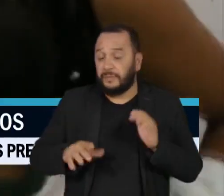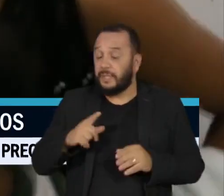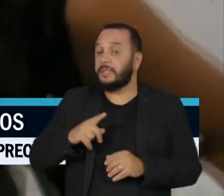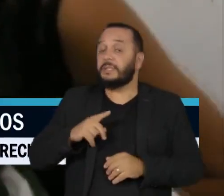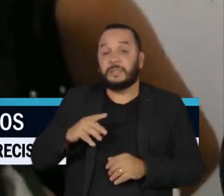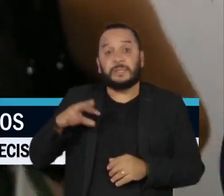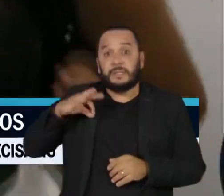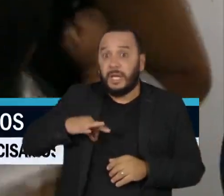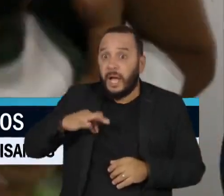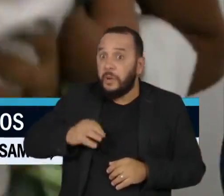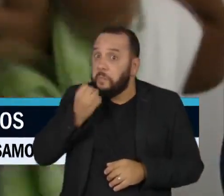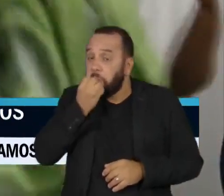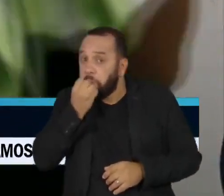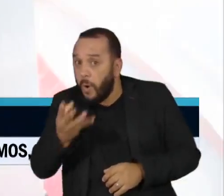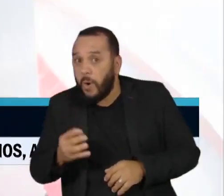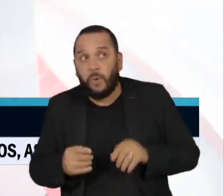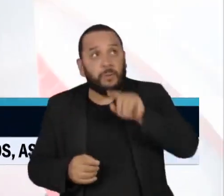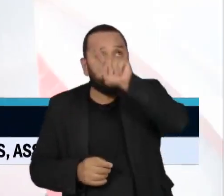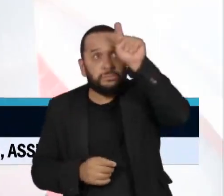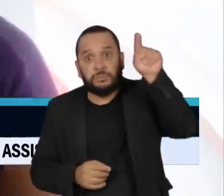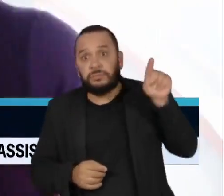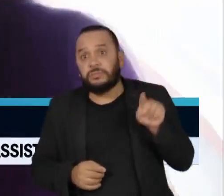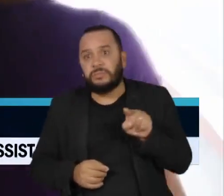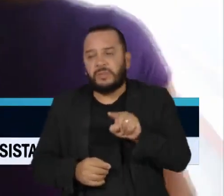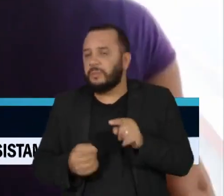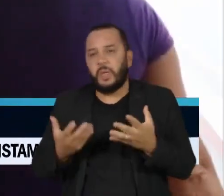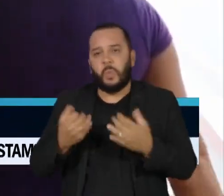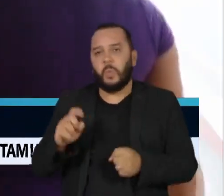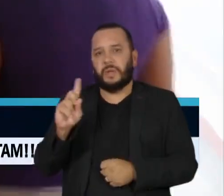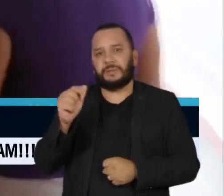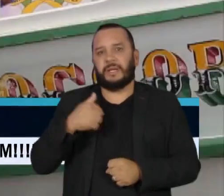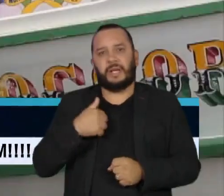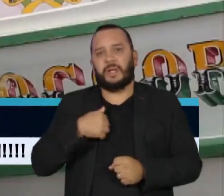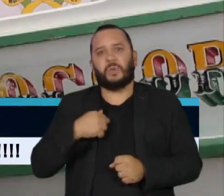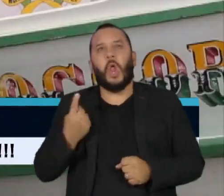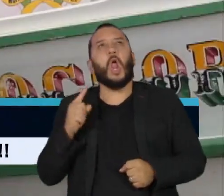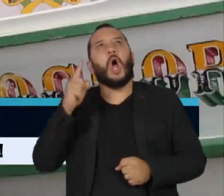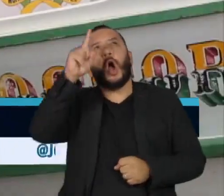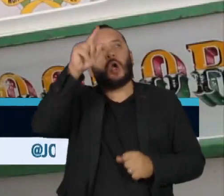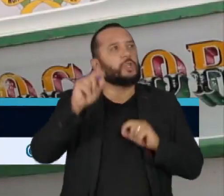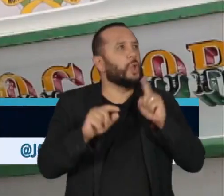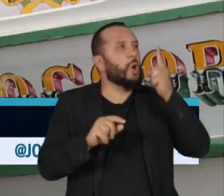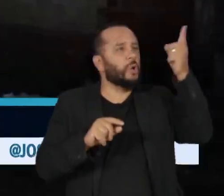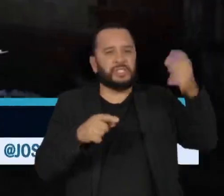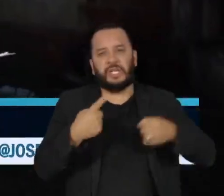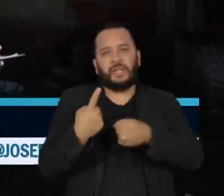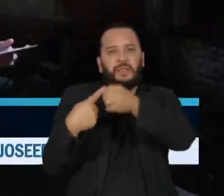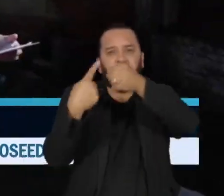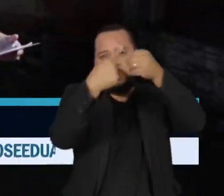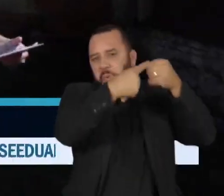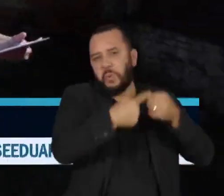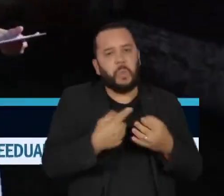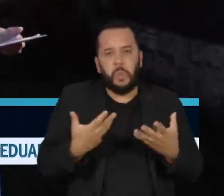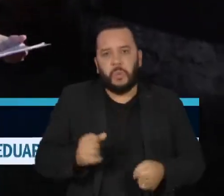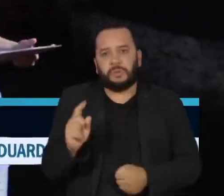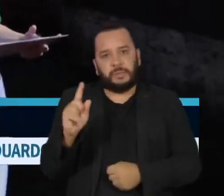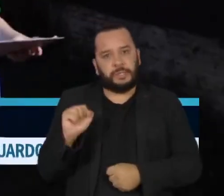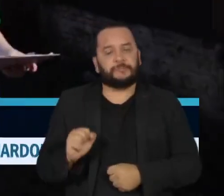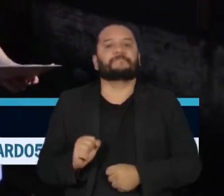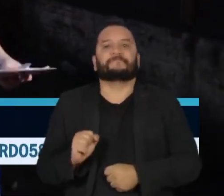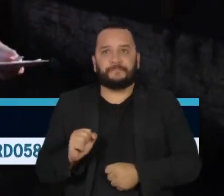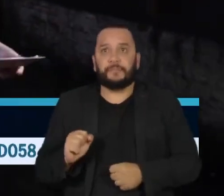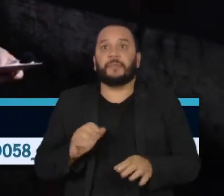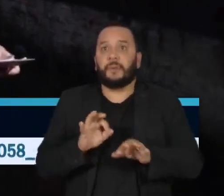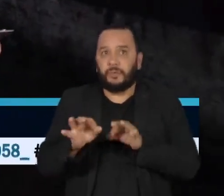poucos profissionais aceitam mudar e permanecer em cidades afastadas pelo interior do Brasil o programa Mais Médicos